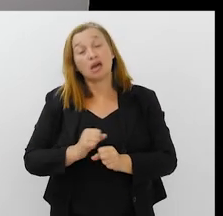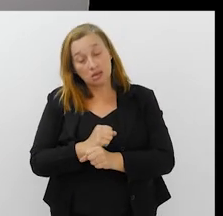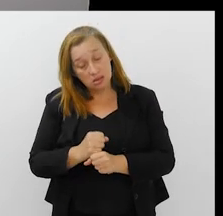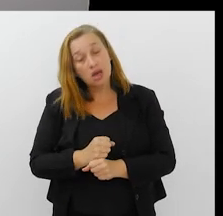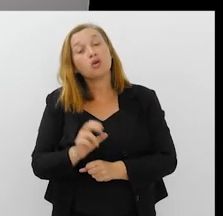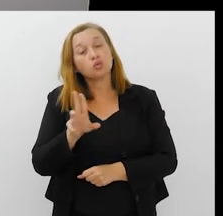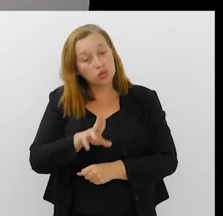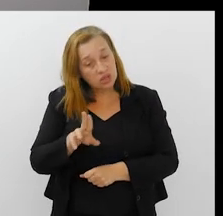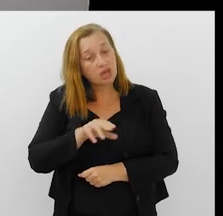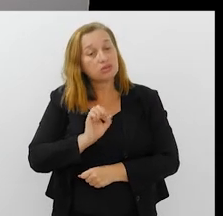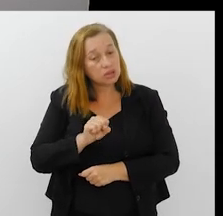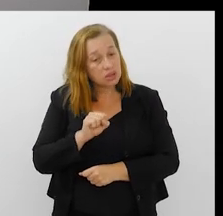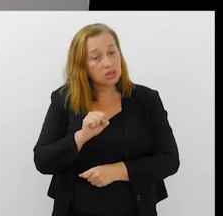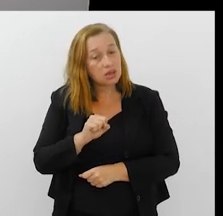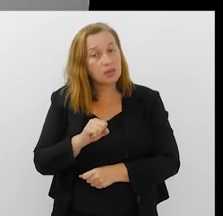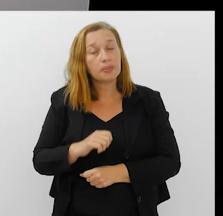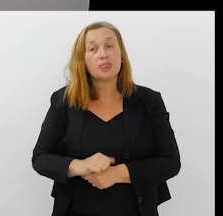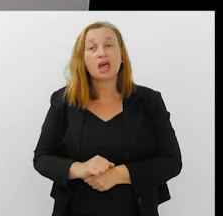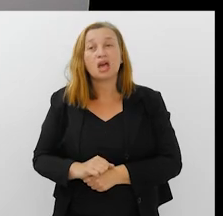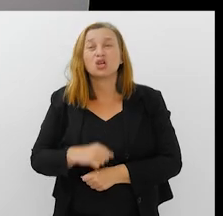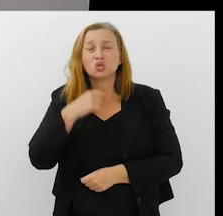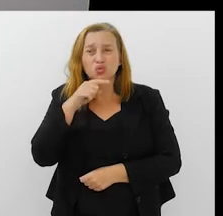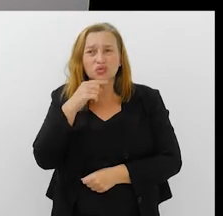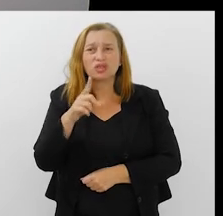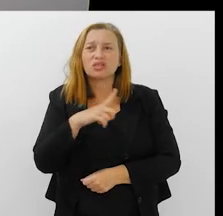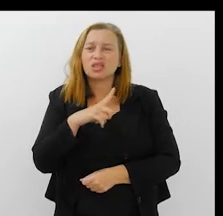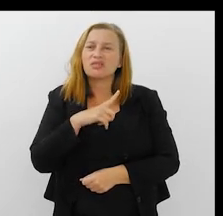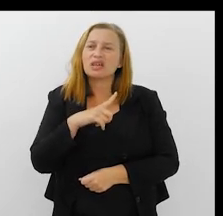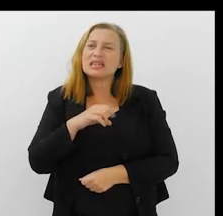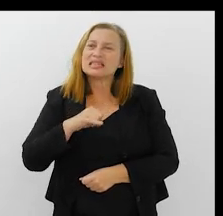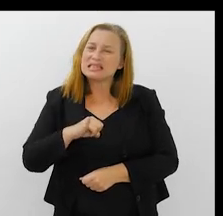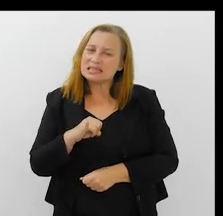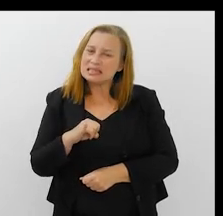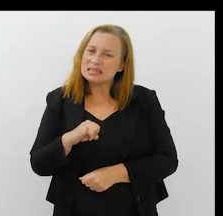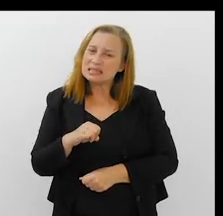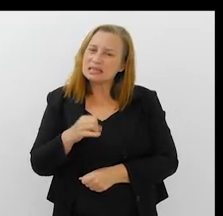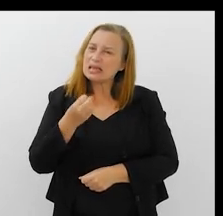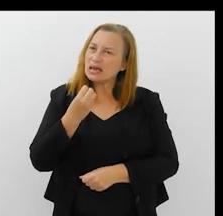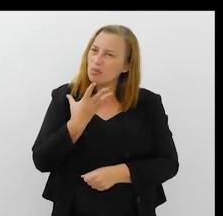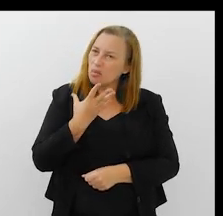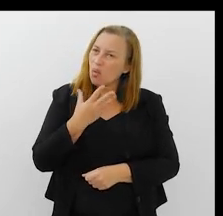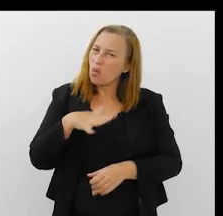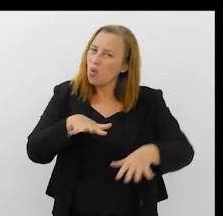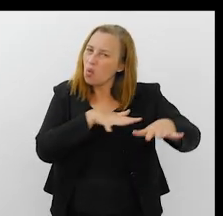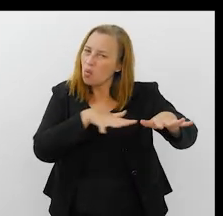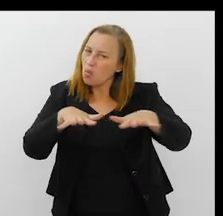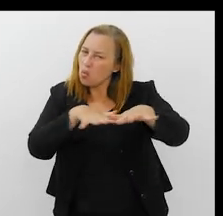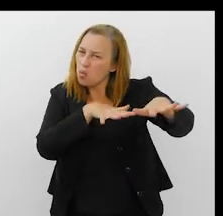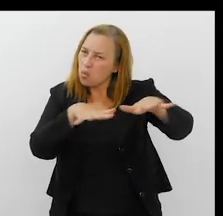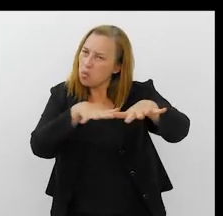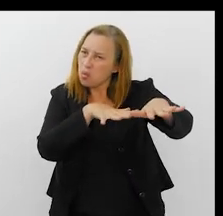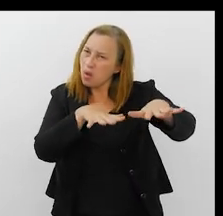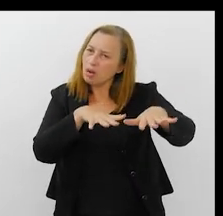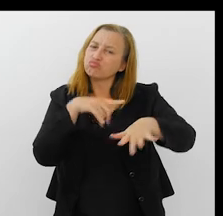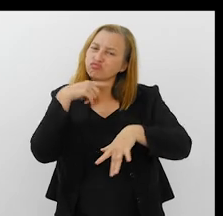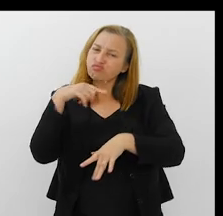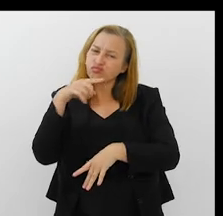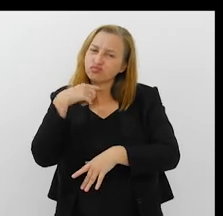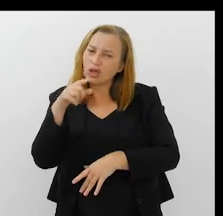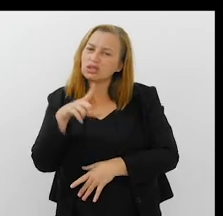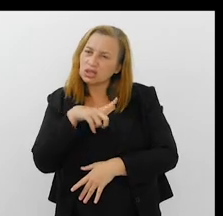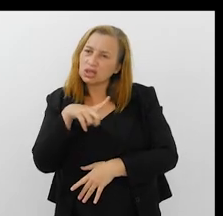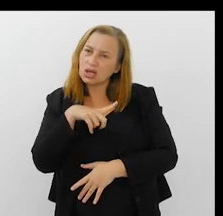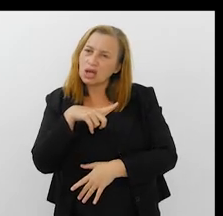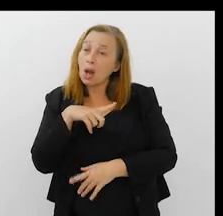punk. Esse ano foi. Boom. Eu tinha uma dúvida, né? Se aquilo funcionaria para um desfile, um cortejo. Eu